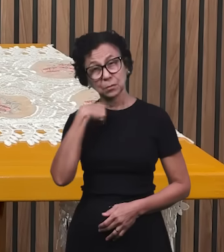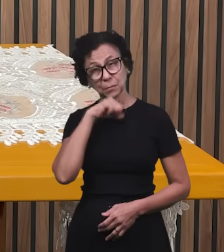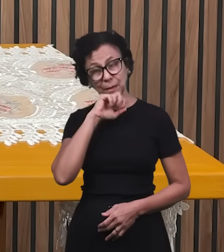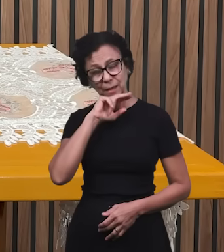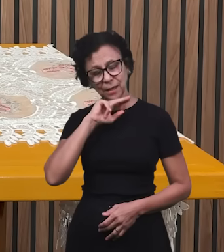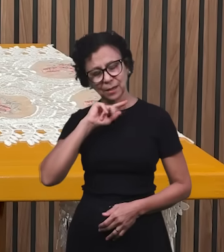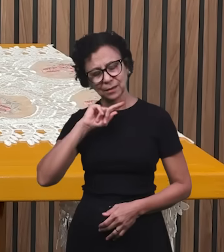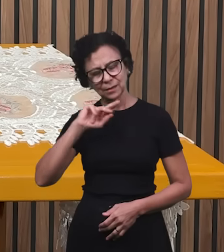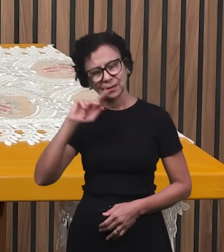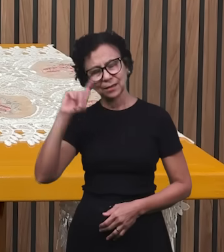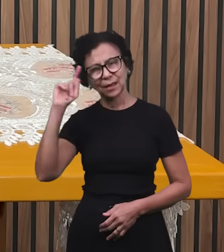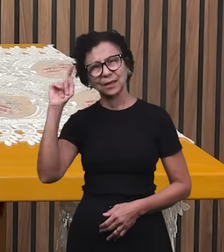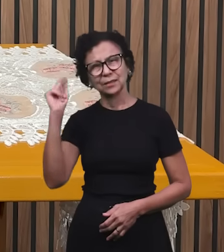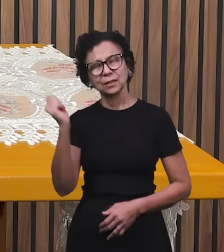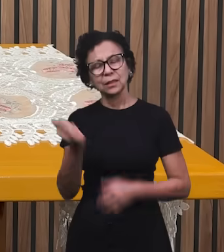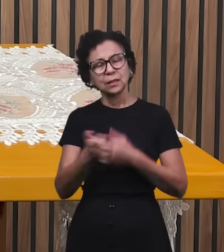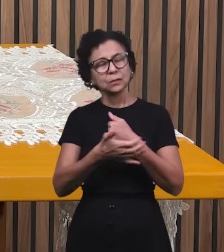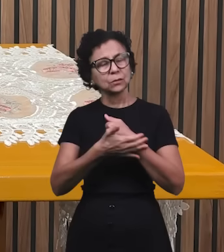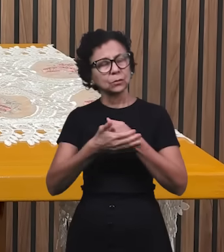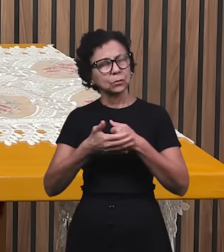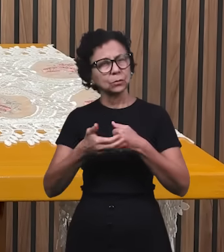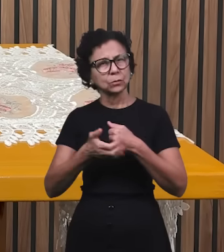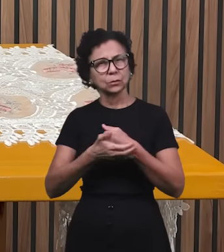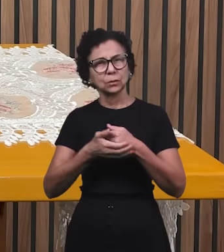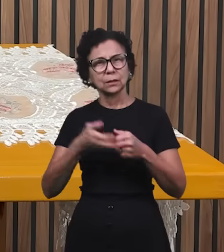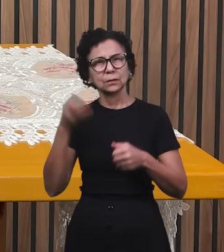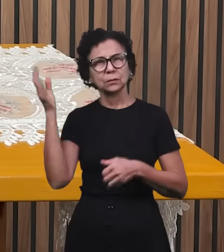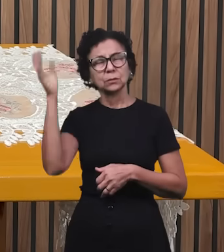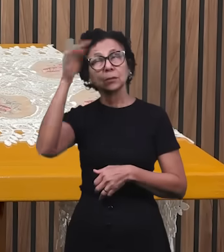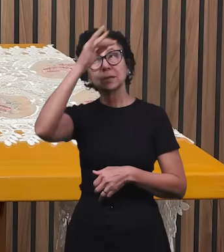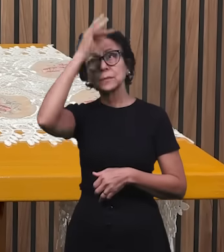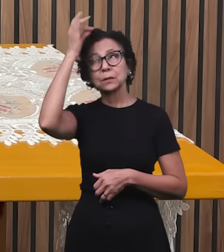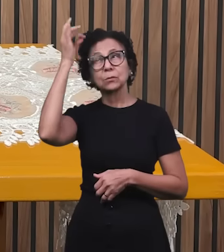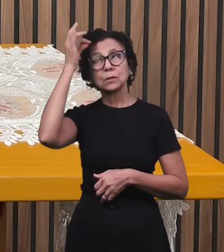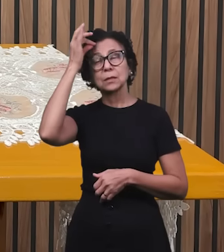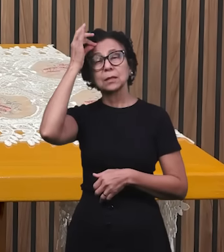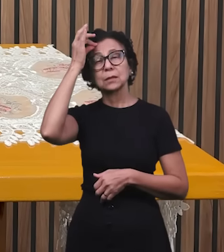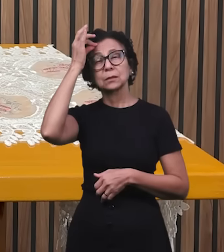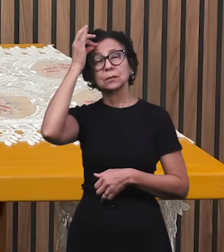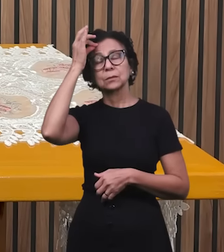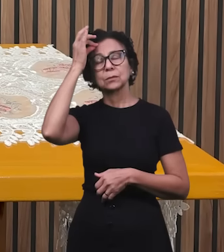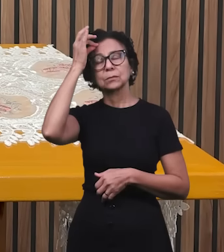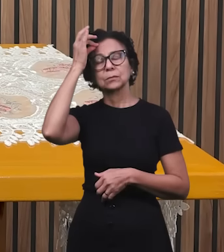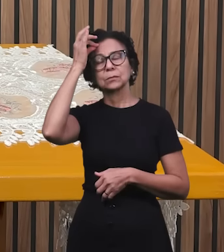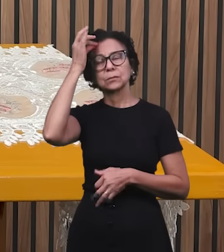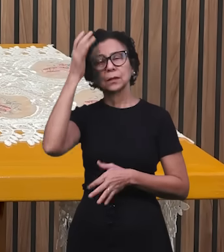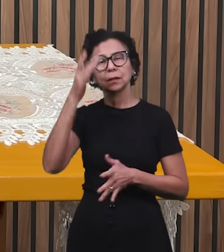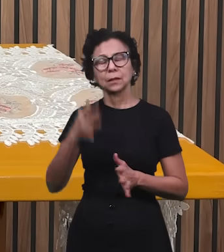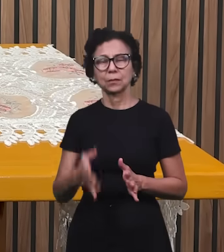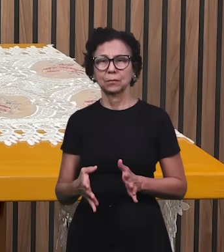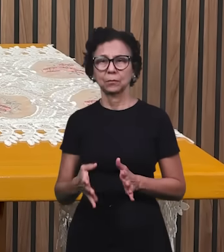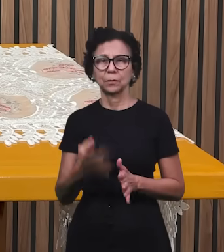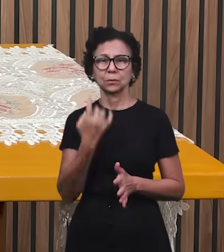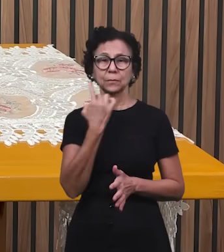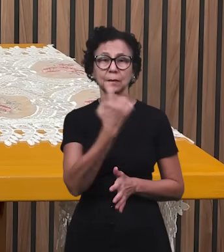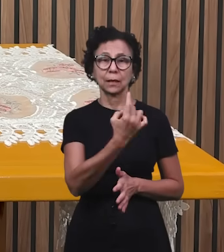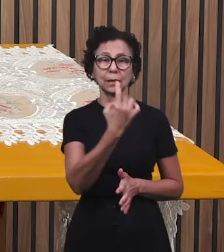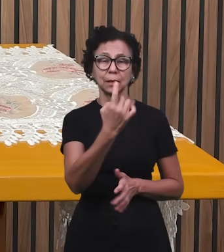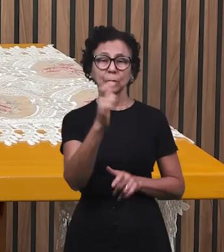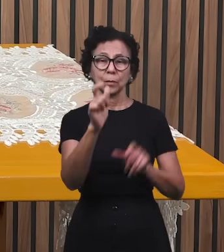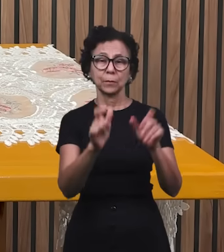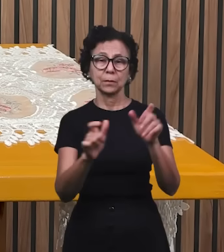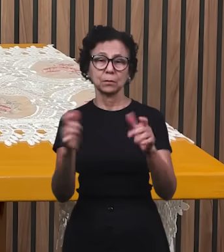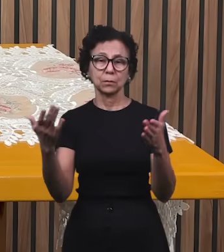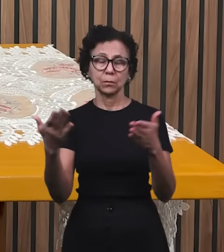nosso eterno Pai, as doces e eternas consolações do Espírito Santo repousem sobre cada um de